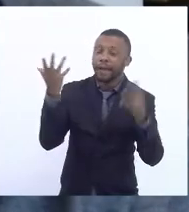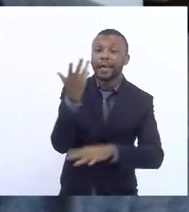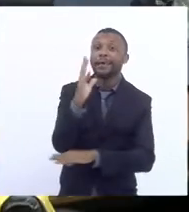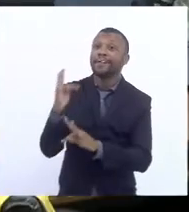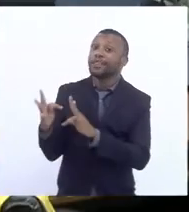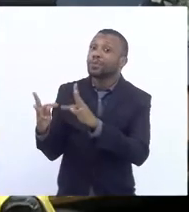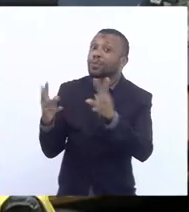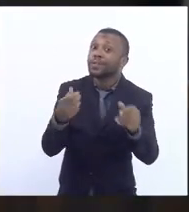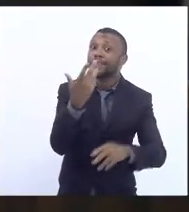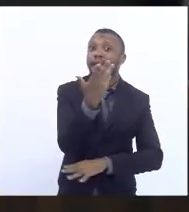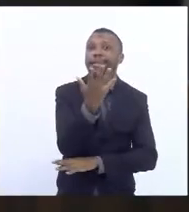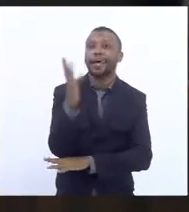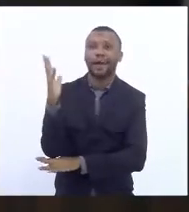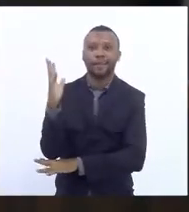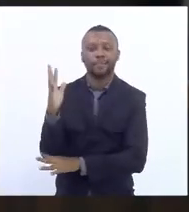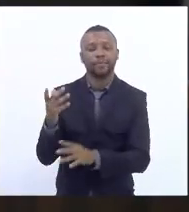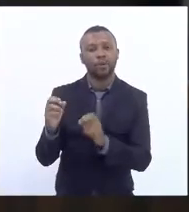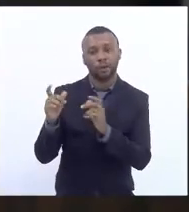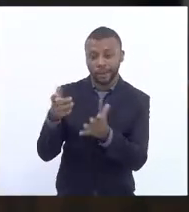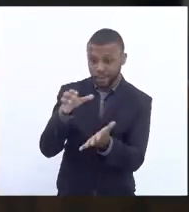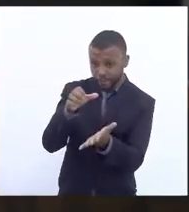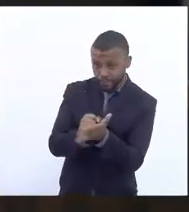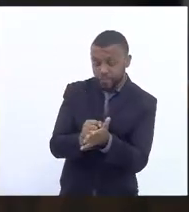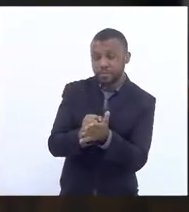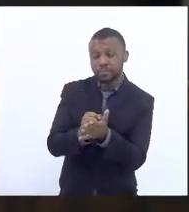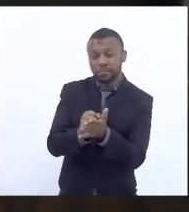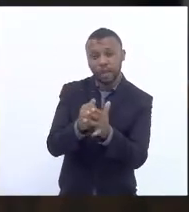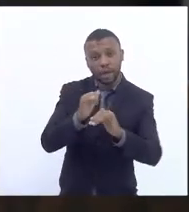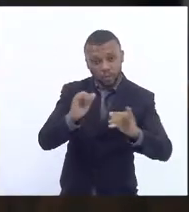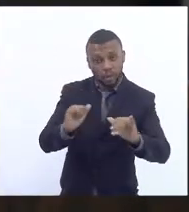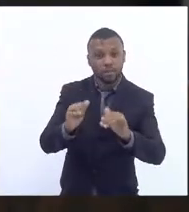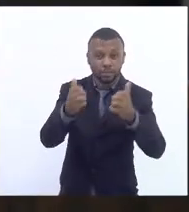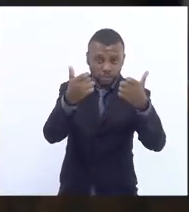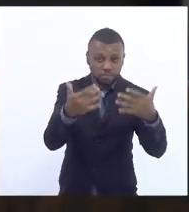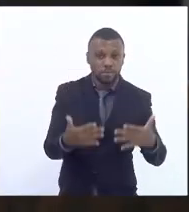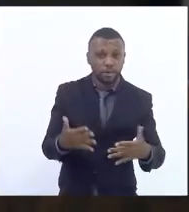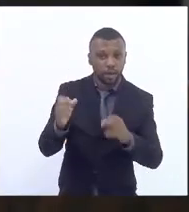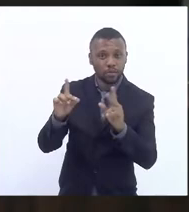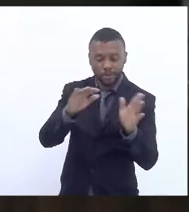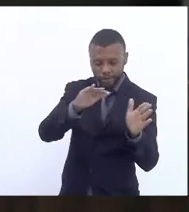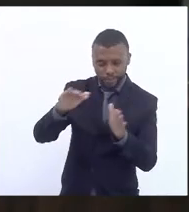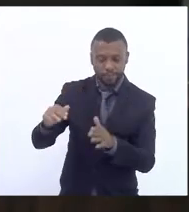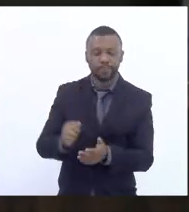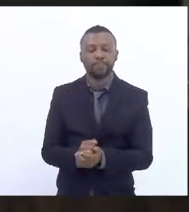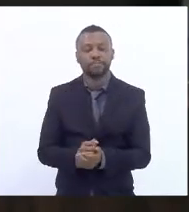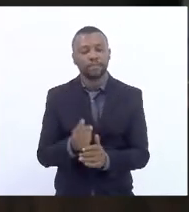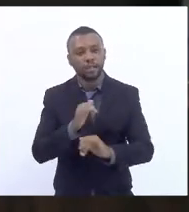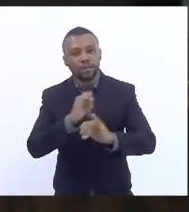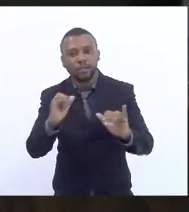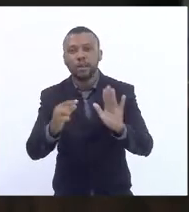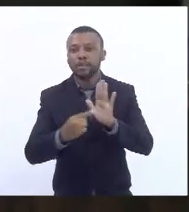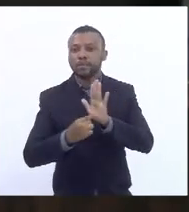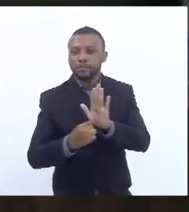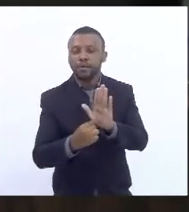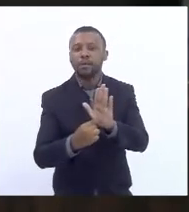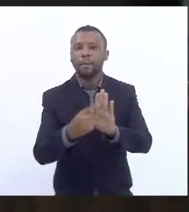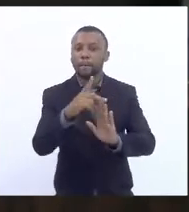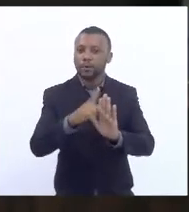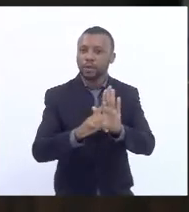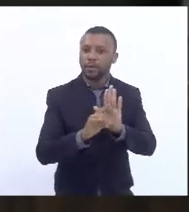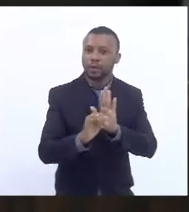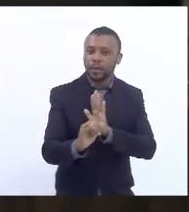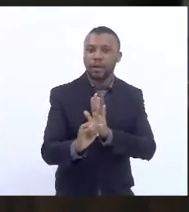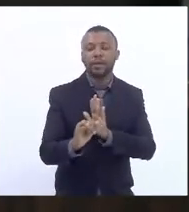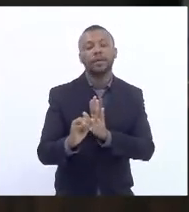Está consignado e feita a sua justificativa, deputado. Anuncie, indicação legislativa 440 de autoria do